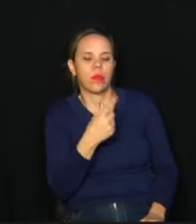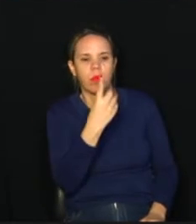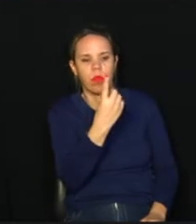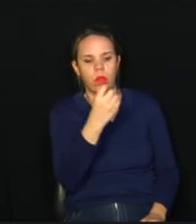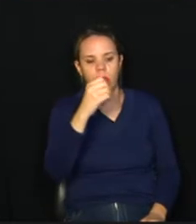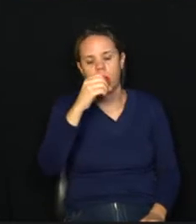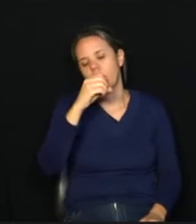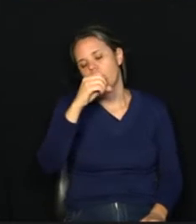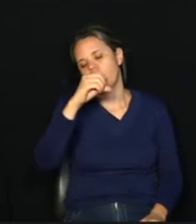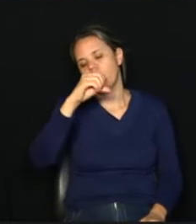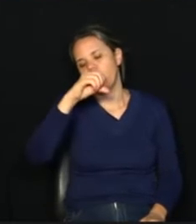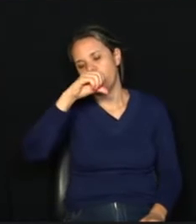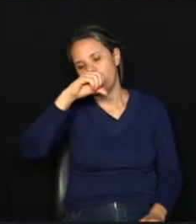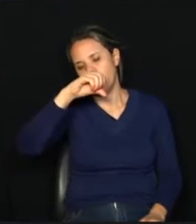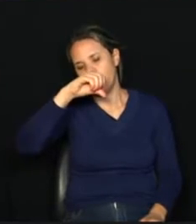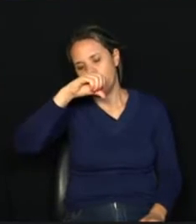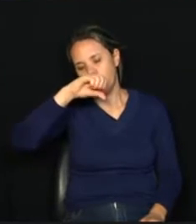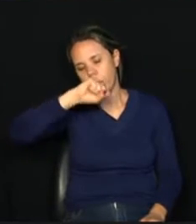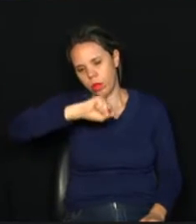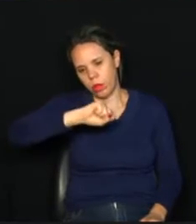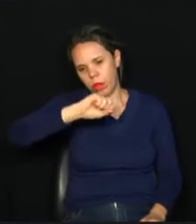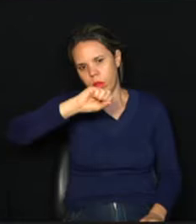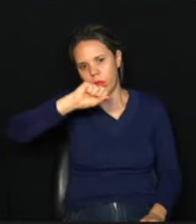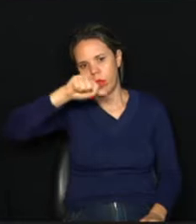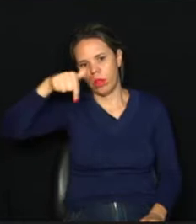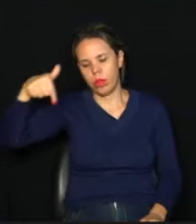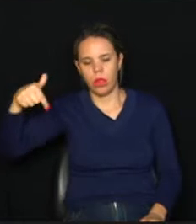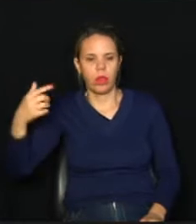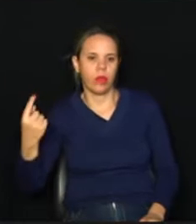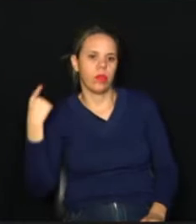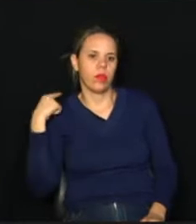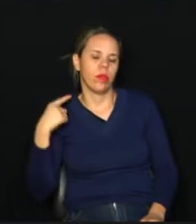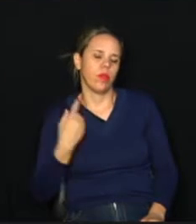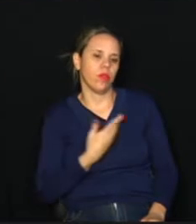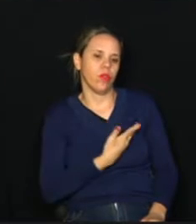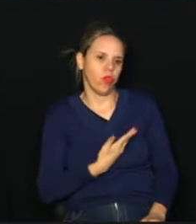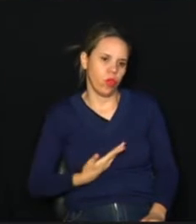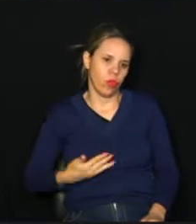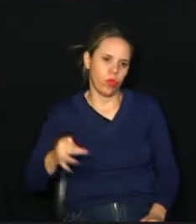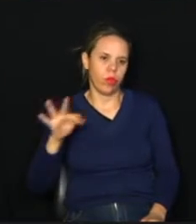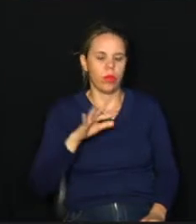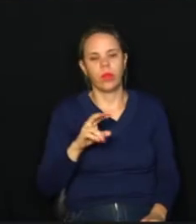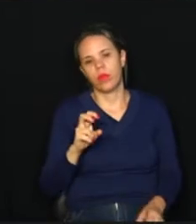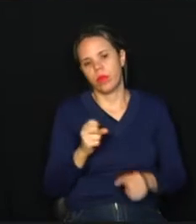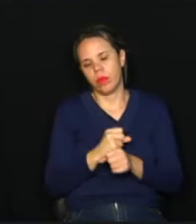Ele ficou sob o domínio federal durante 5 anos